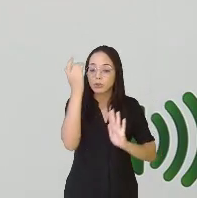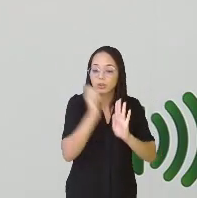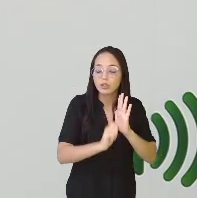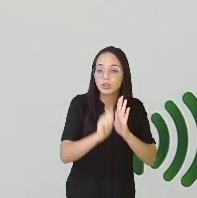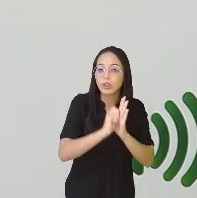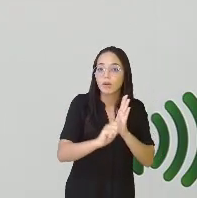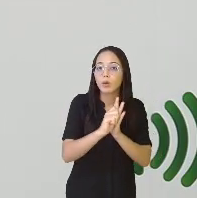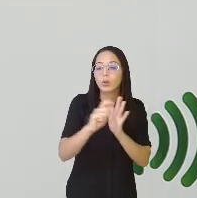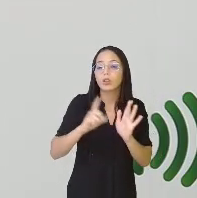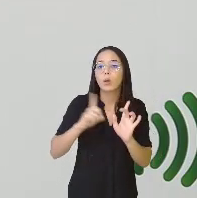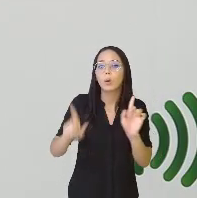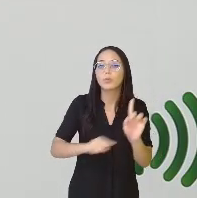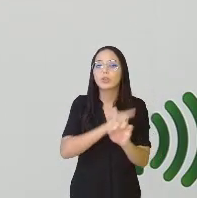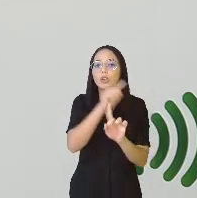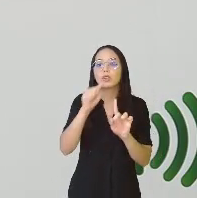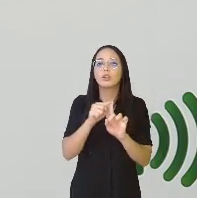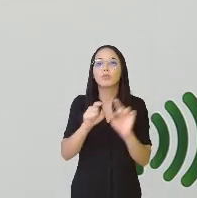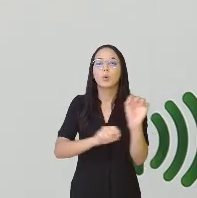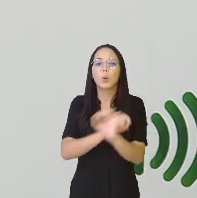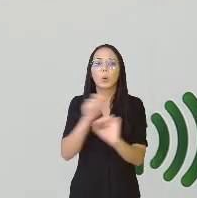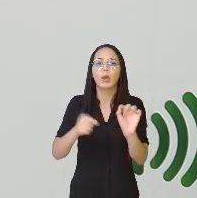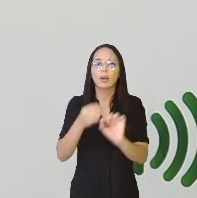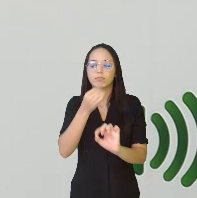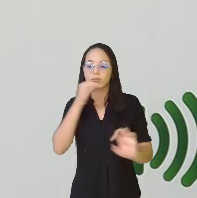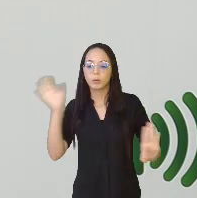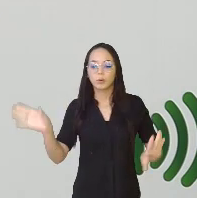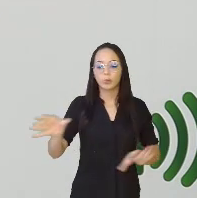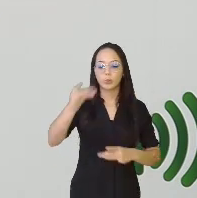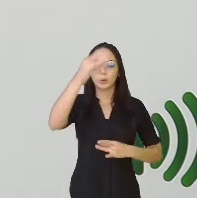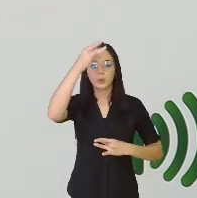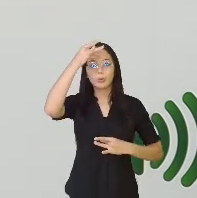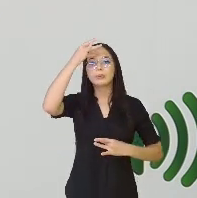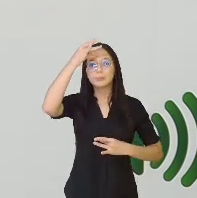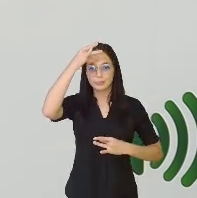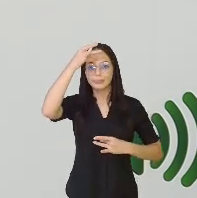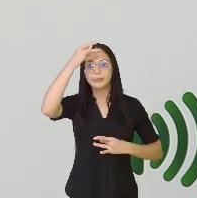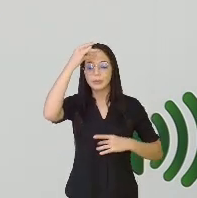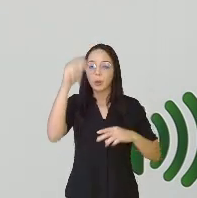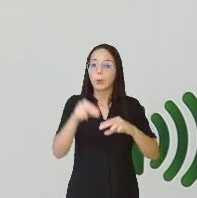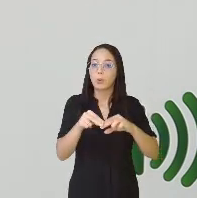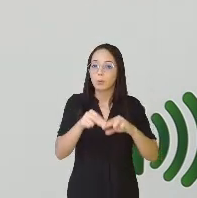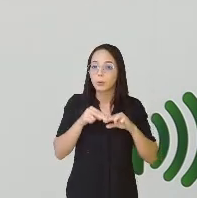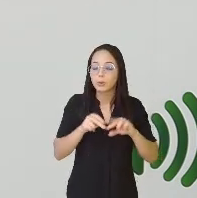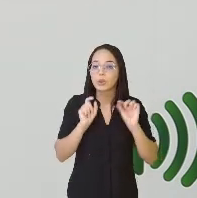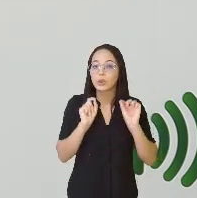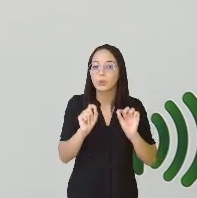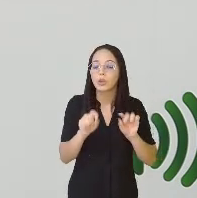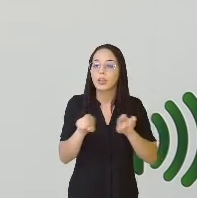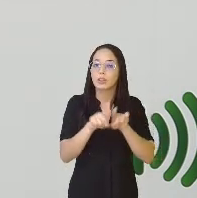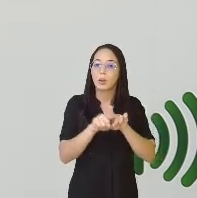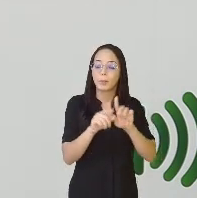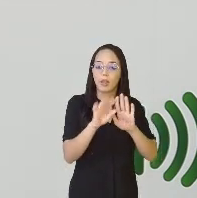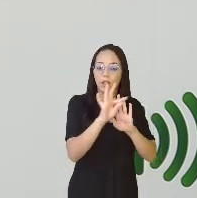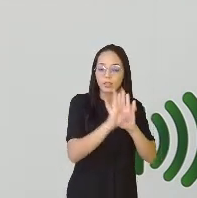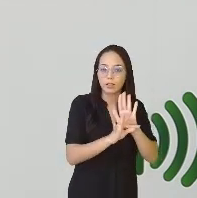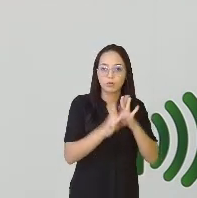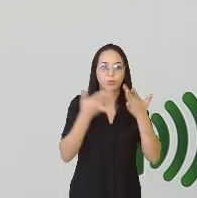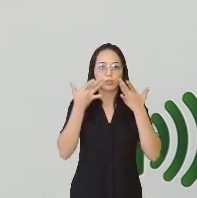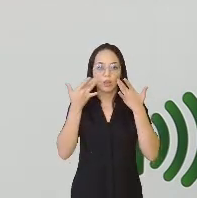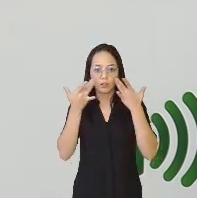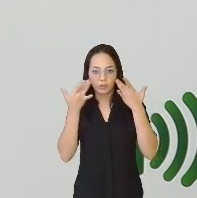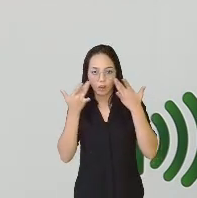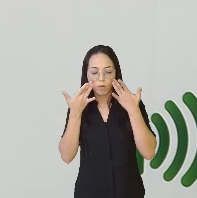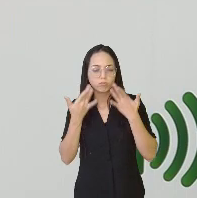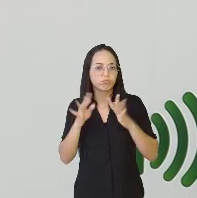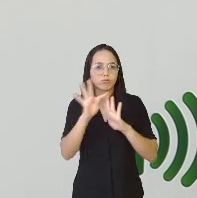fez com o objetivo que seja encenado. Por isso ele é chamado também, além de texto dramático, de texto teatral. E